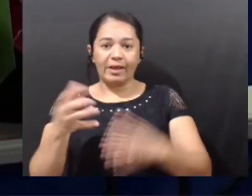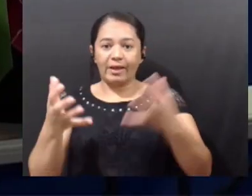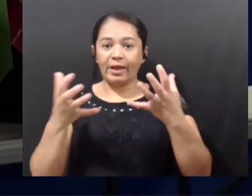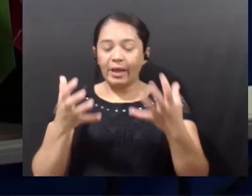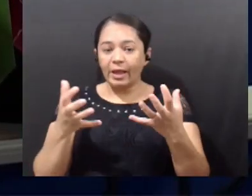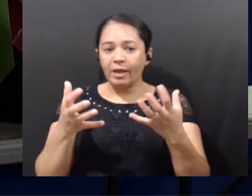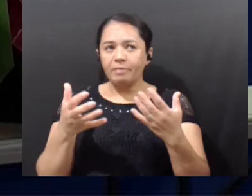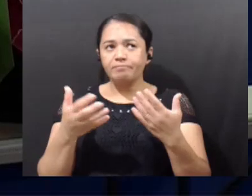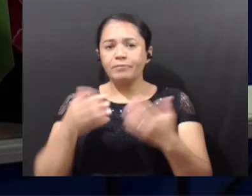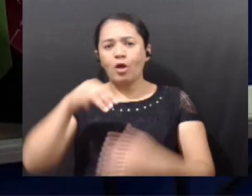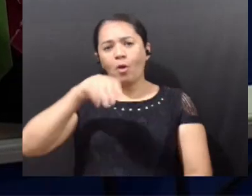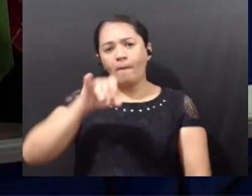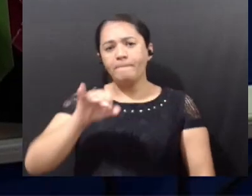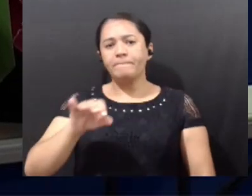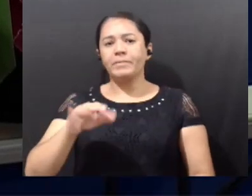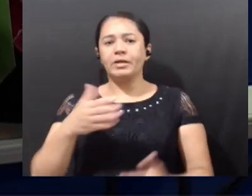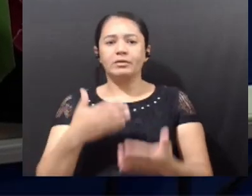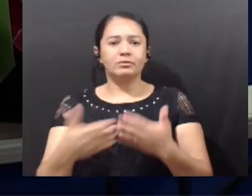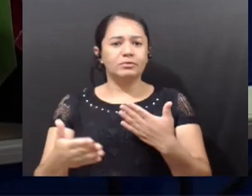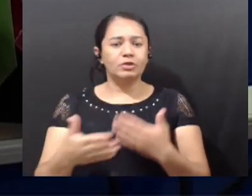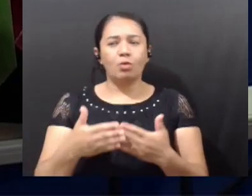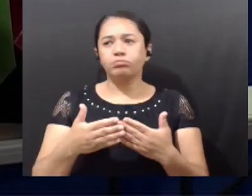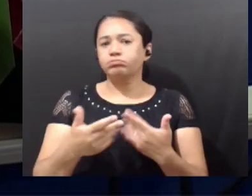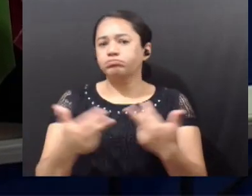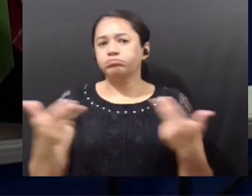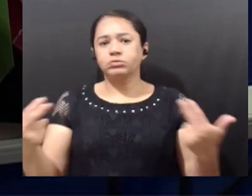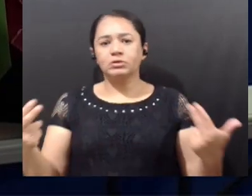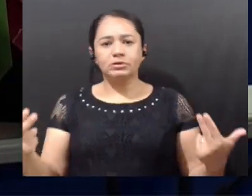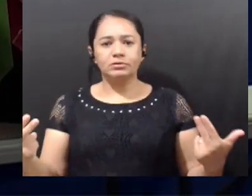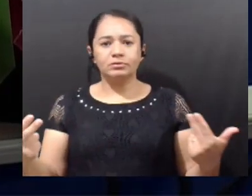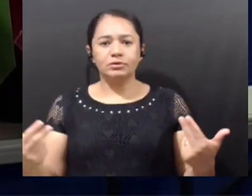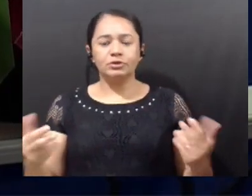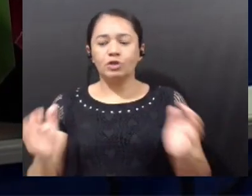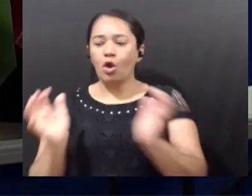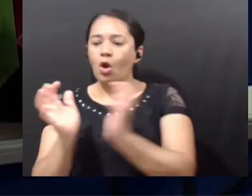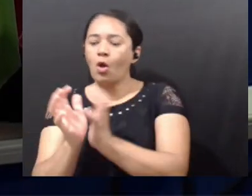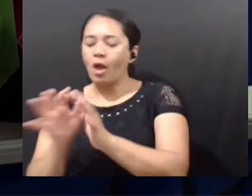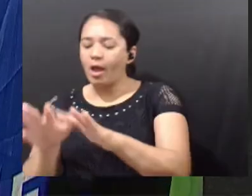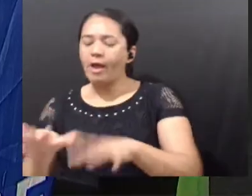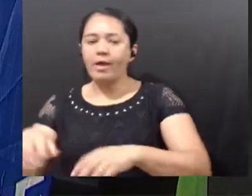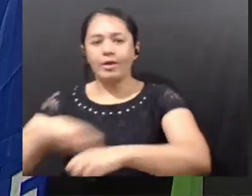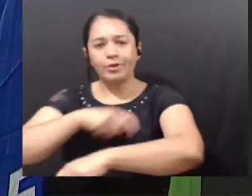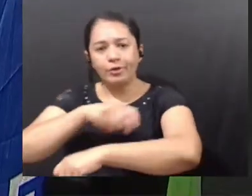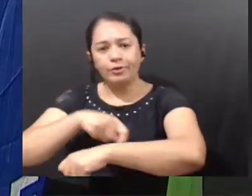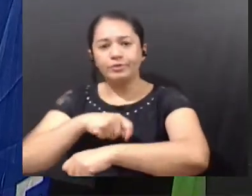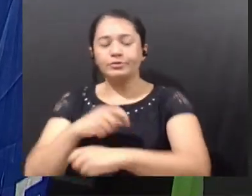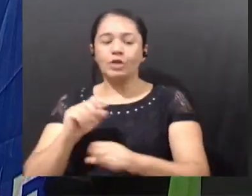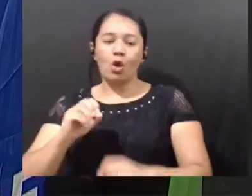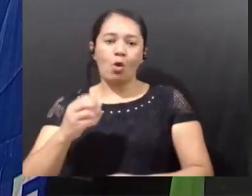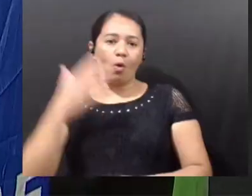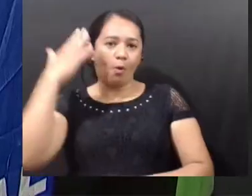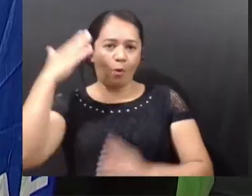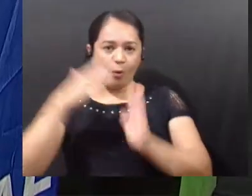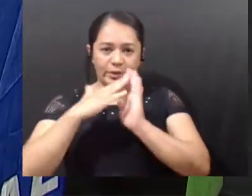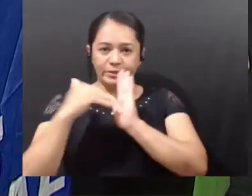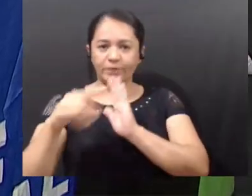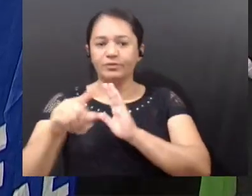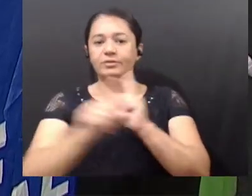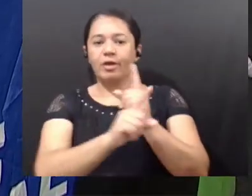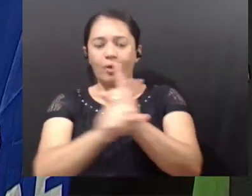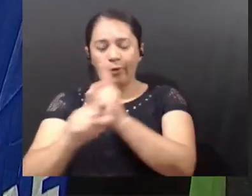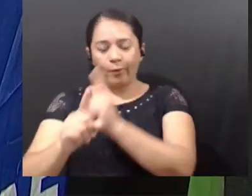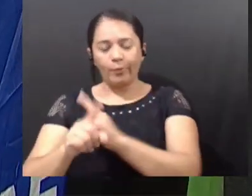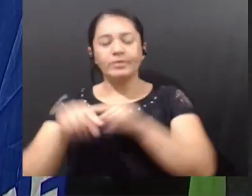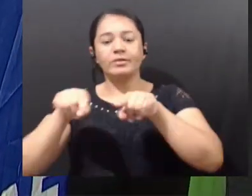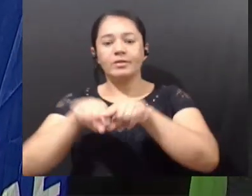de prestação de serviços, serviço culinário, alguma coisa de beleza estética, você também vai encontrar. Então é um espaço muito